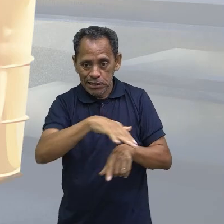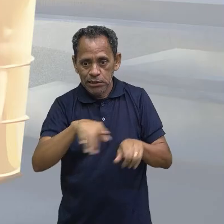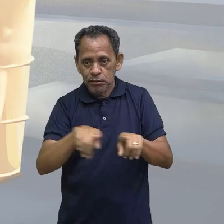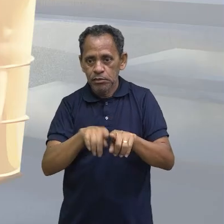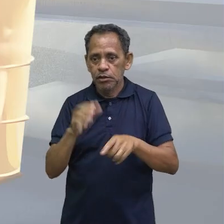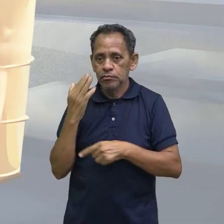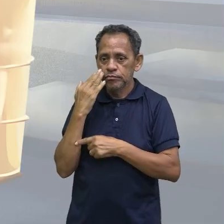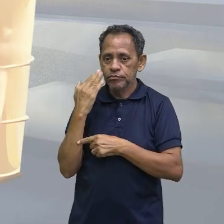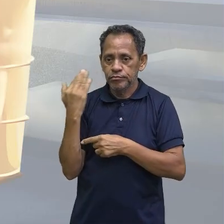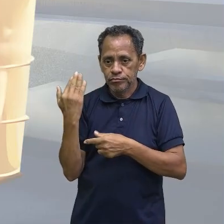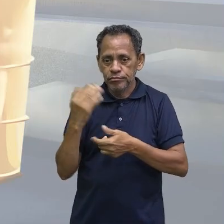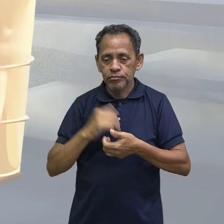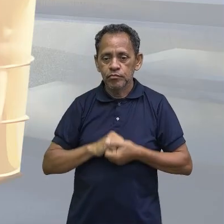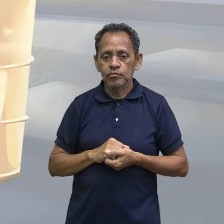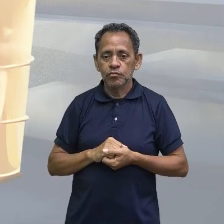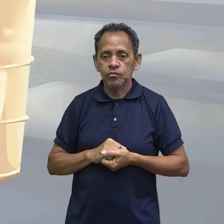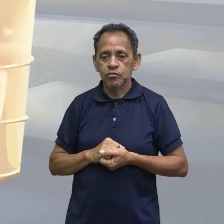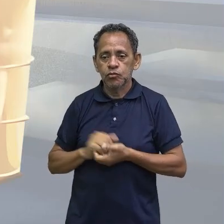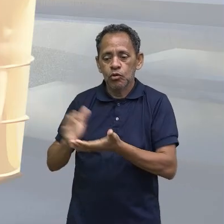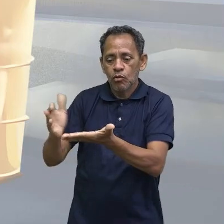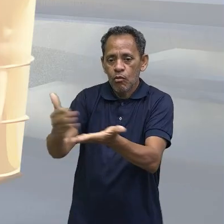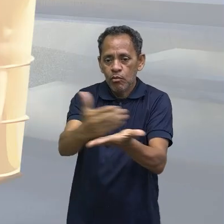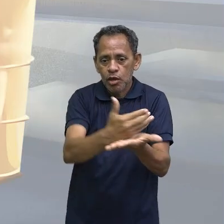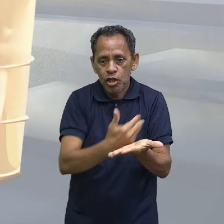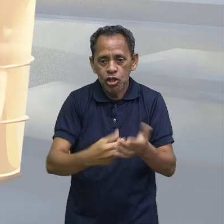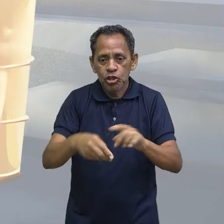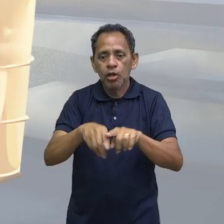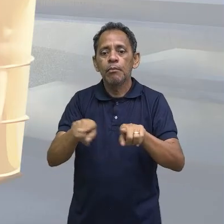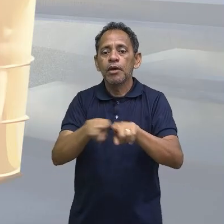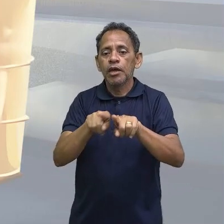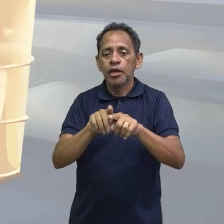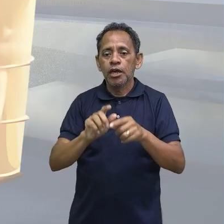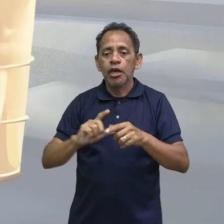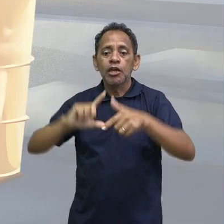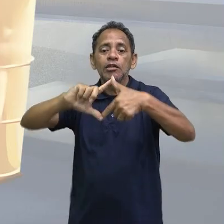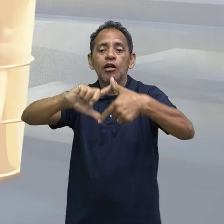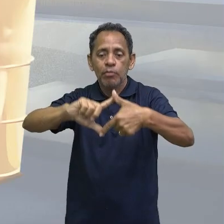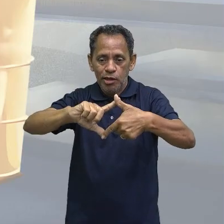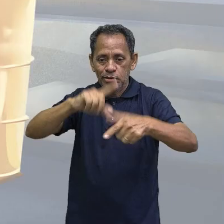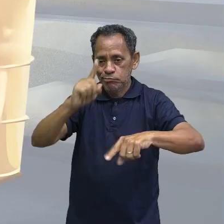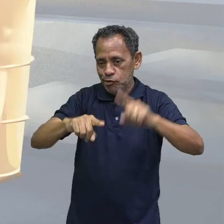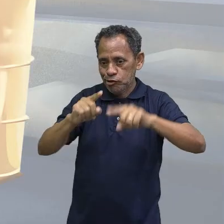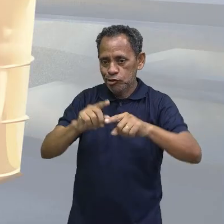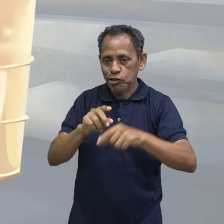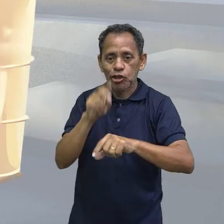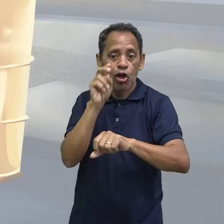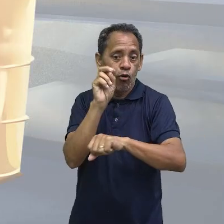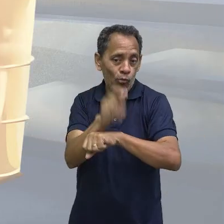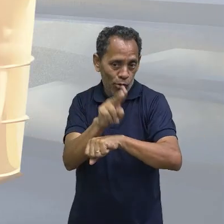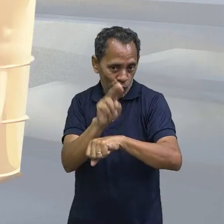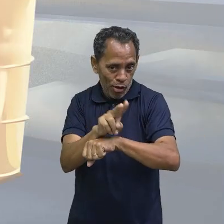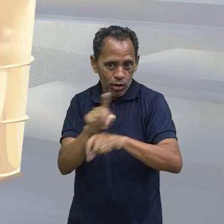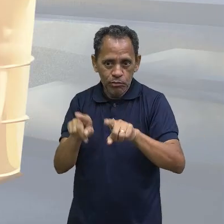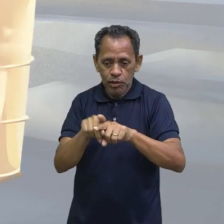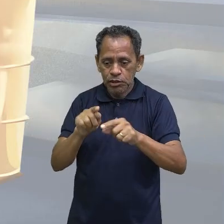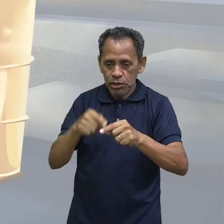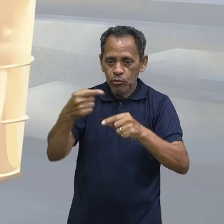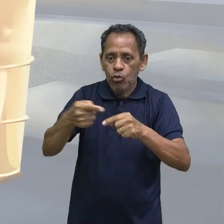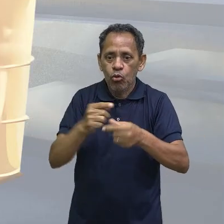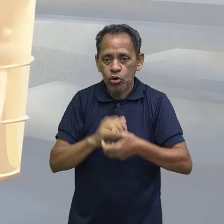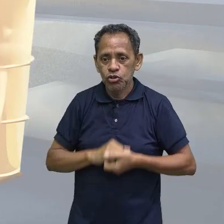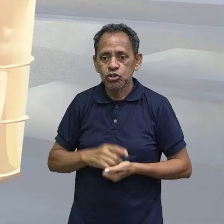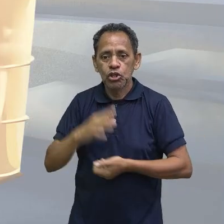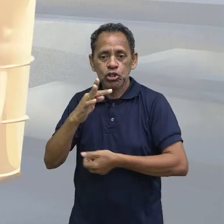dar uma olhadinha aí no recolhimento e no isolamento desse material contaminado. Então, após o acidente, toneladas de